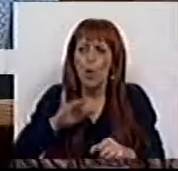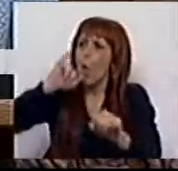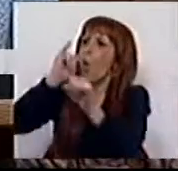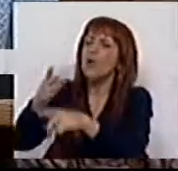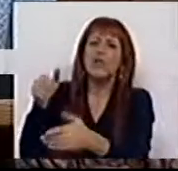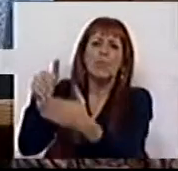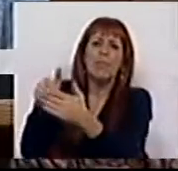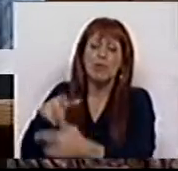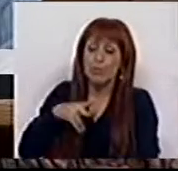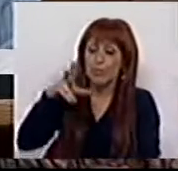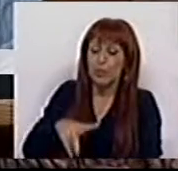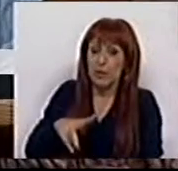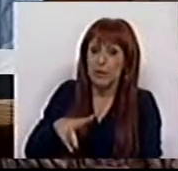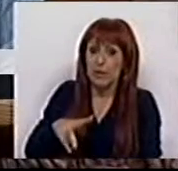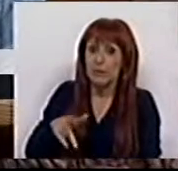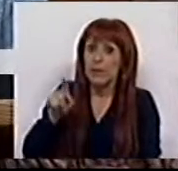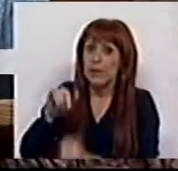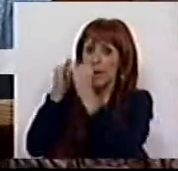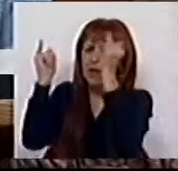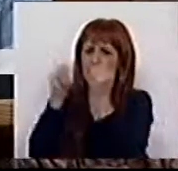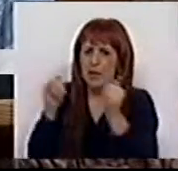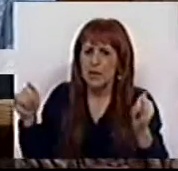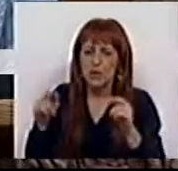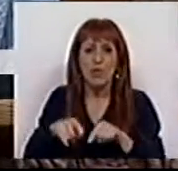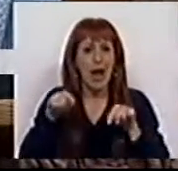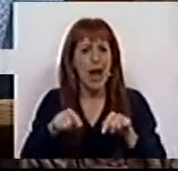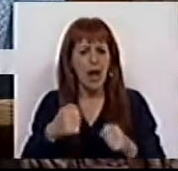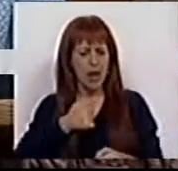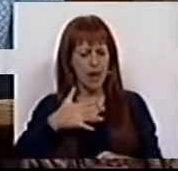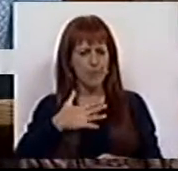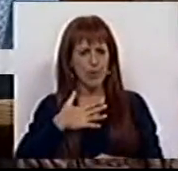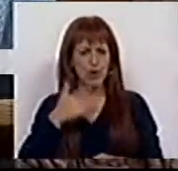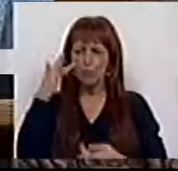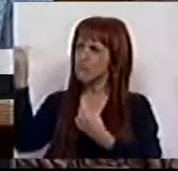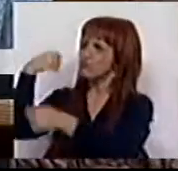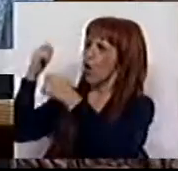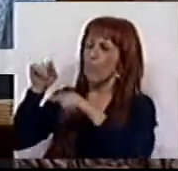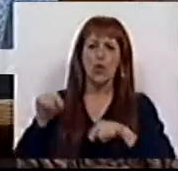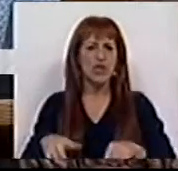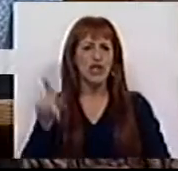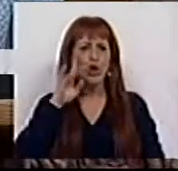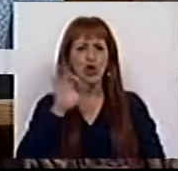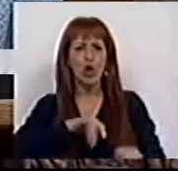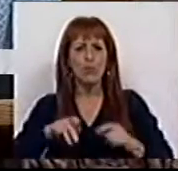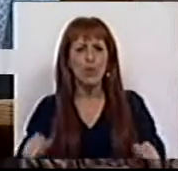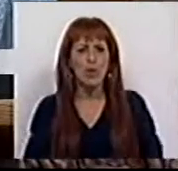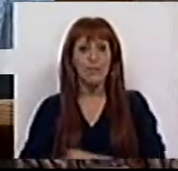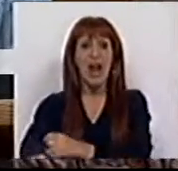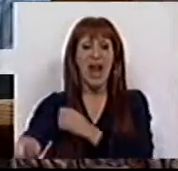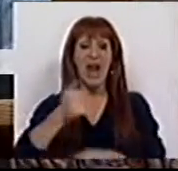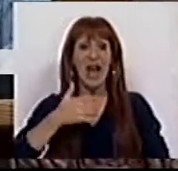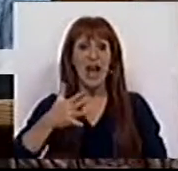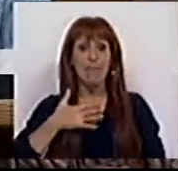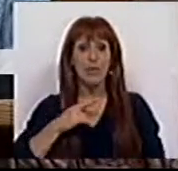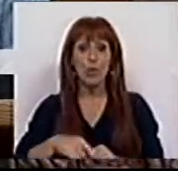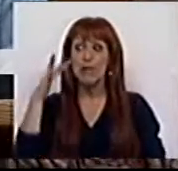outros clientes nacionais e internacionais. É uma empresa exportadora, senhoras e senhores deputados, é uma